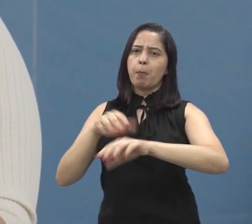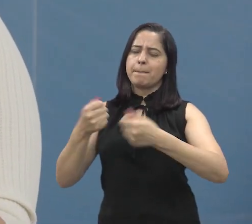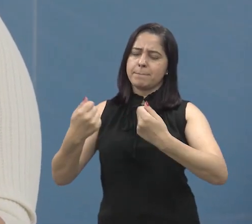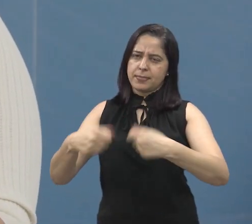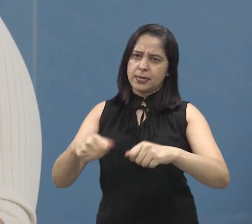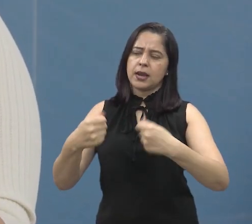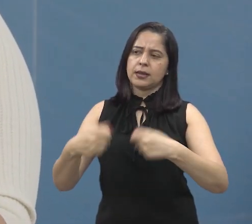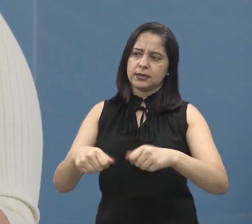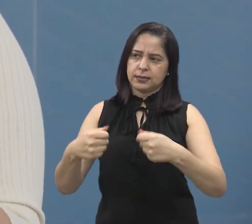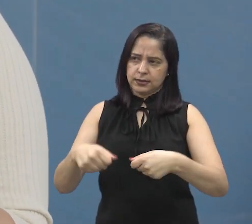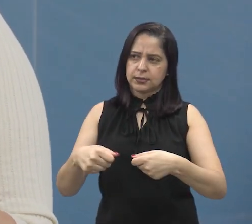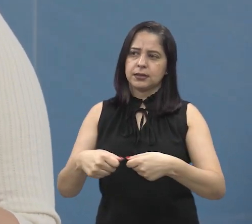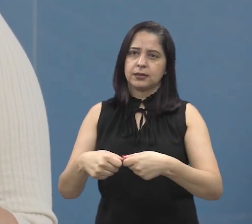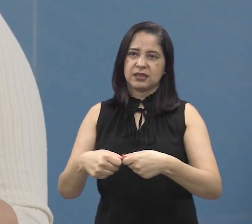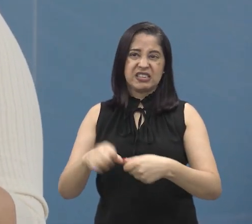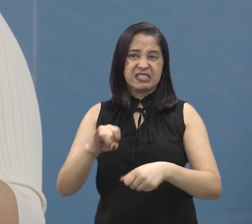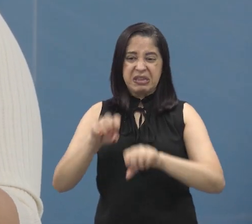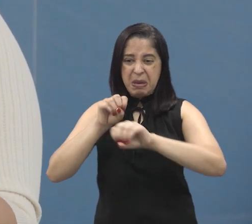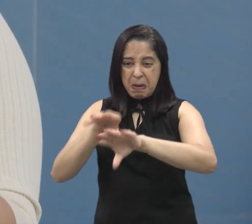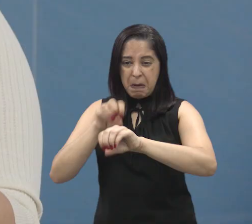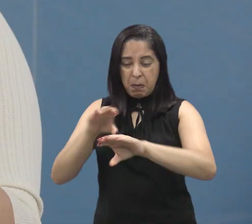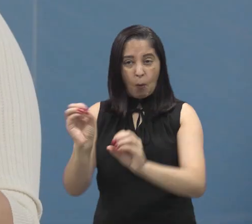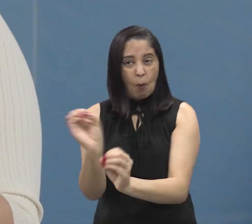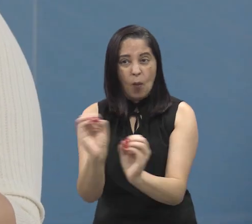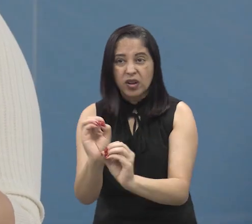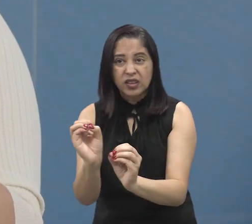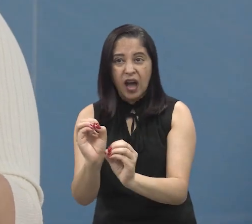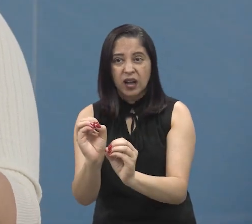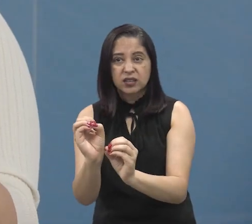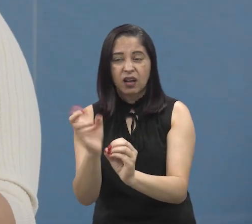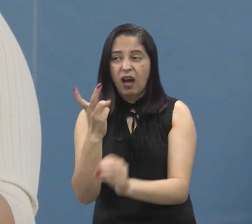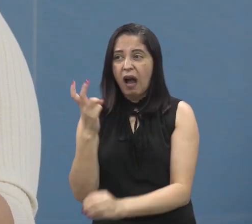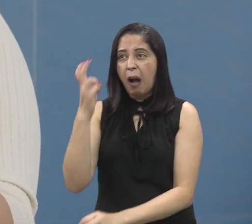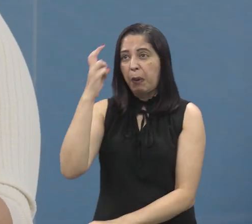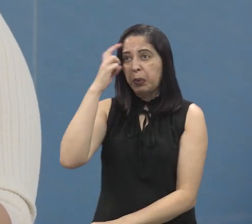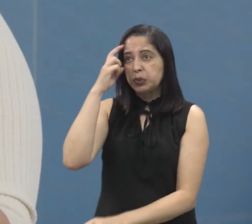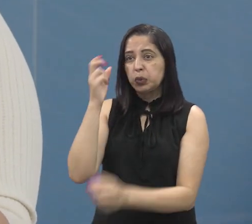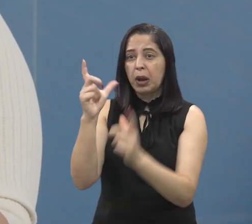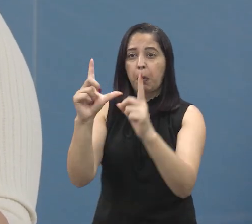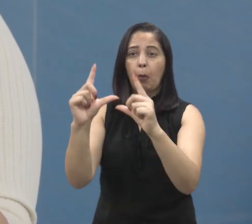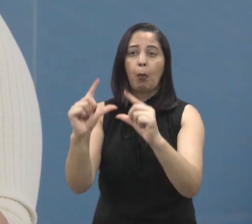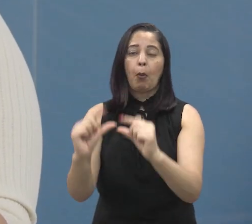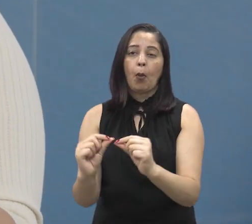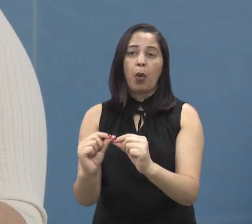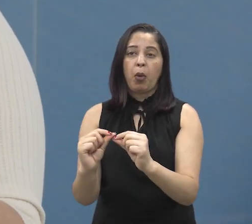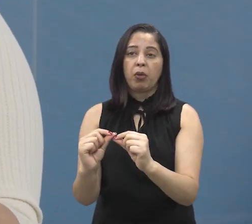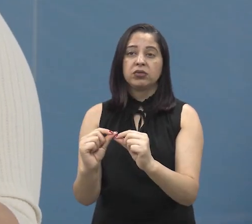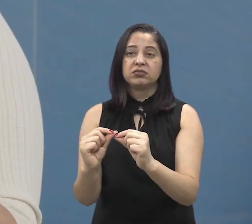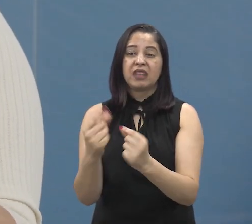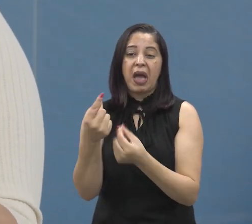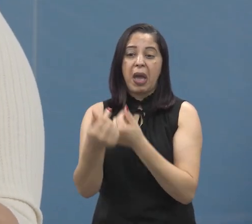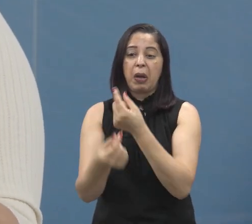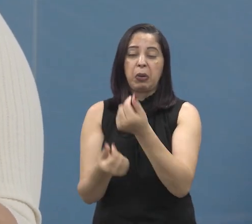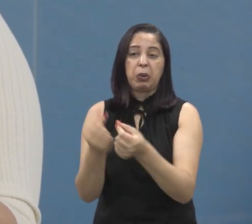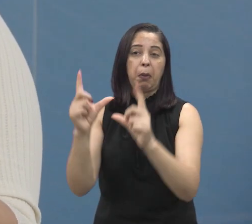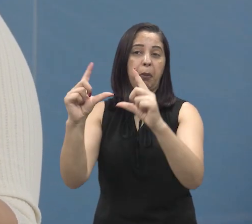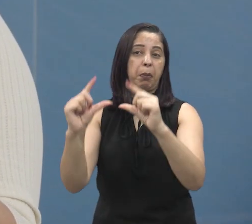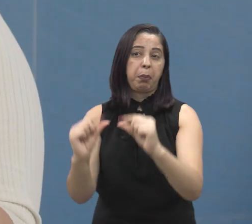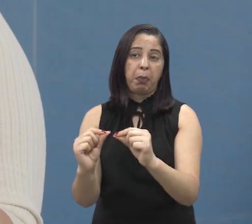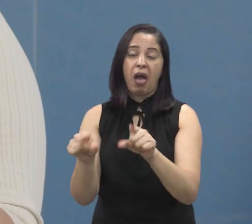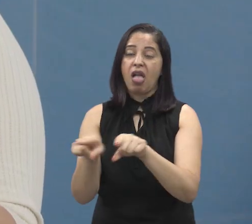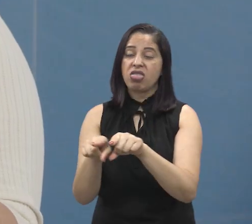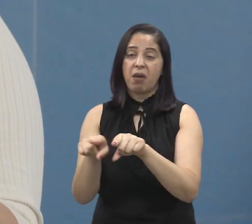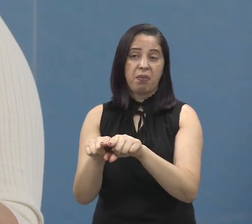turismo cultural, nós não vamos conseguir criar realmente uma cultura de um turismo sustentável, economicamente, juntas,